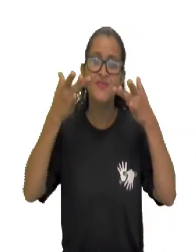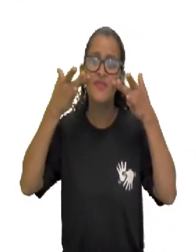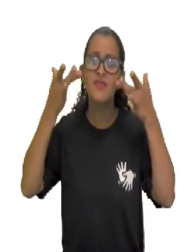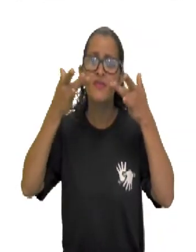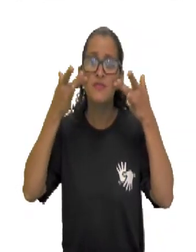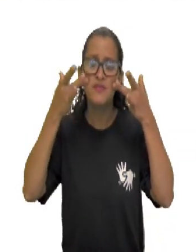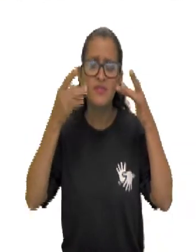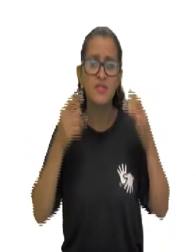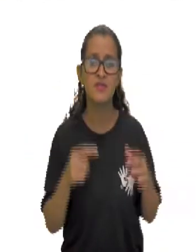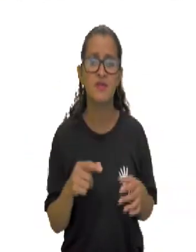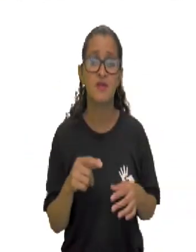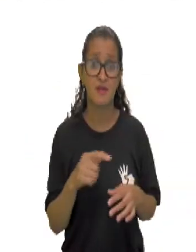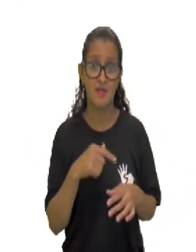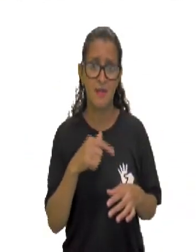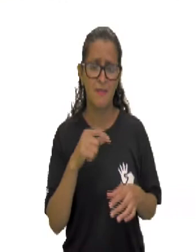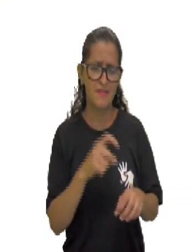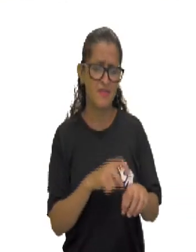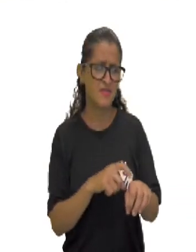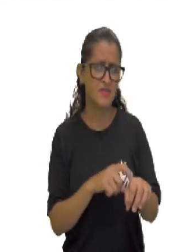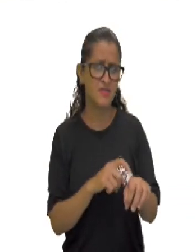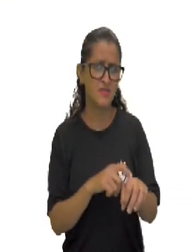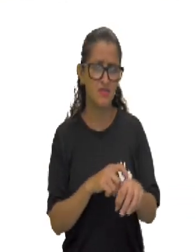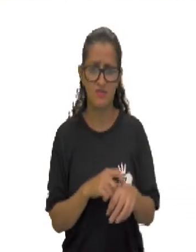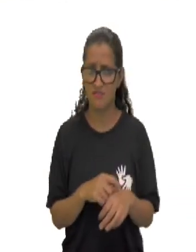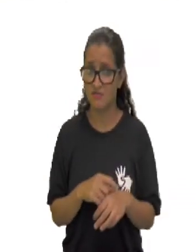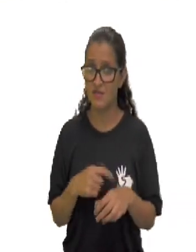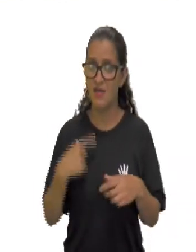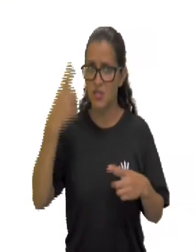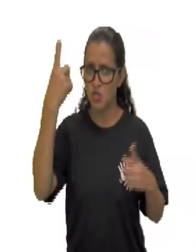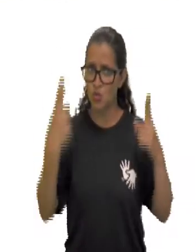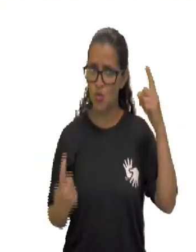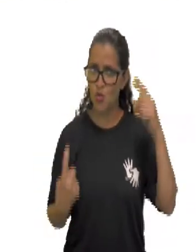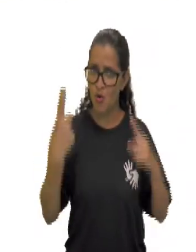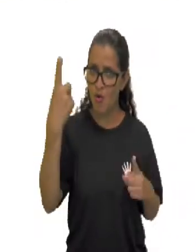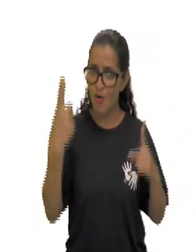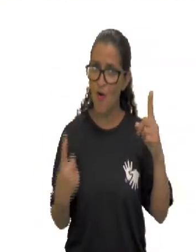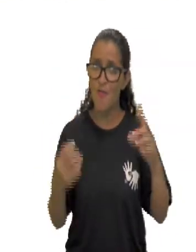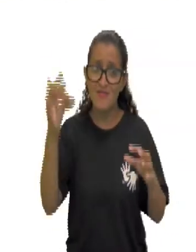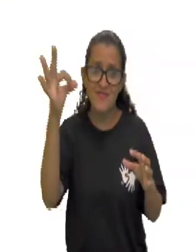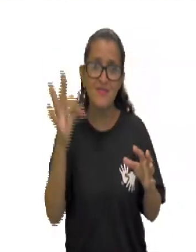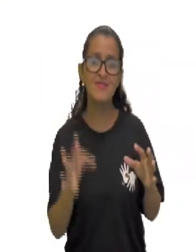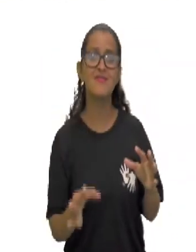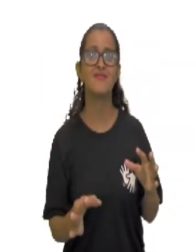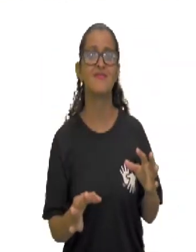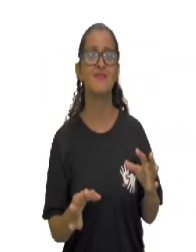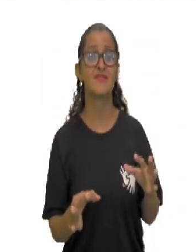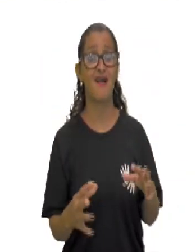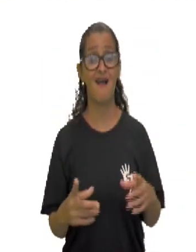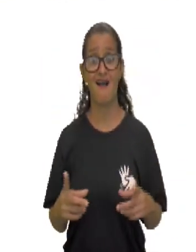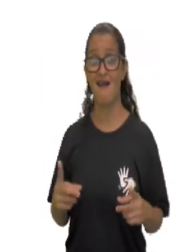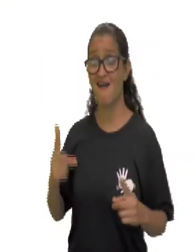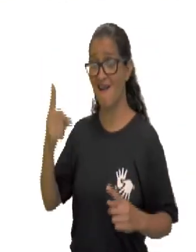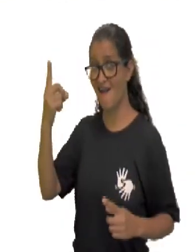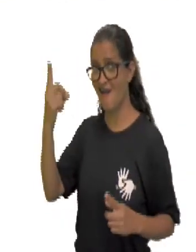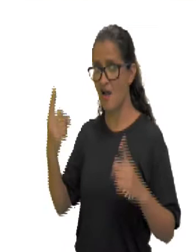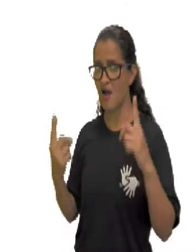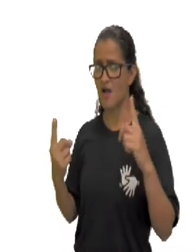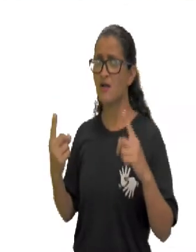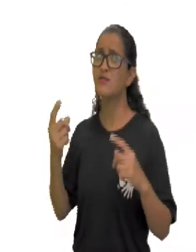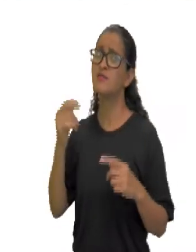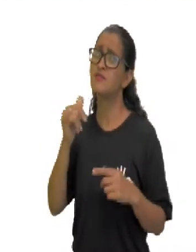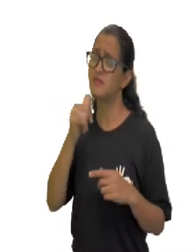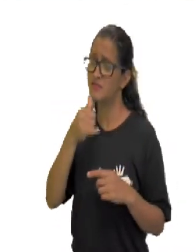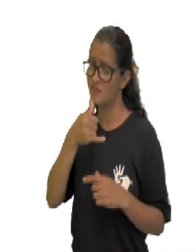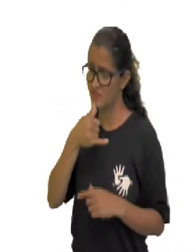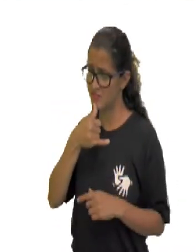se é uma peça triste, você não vai ficar serelepe, né, brincando. Você vai ter uma expressão corporal triste.